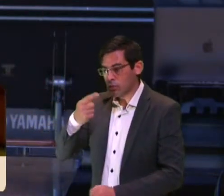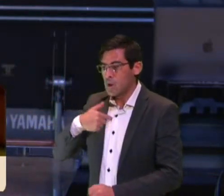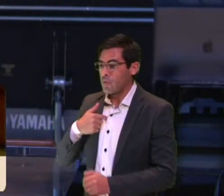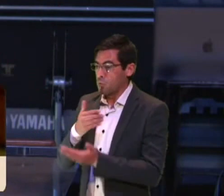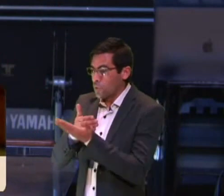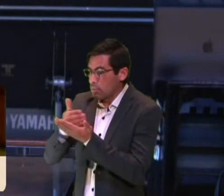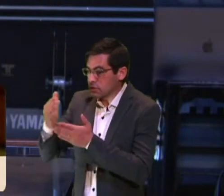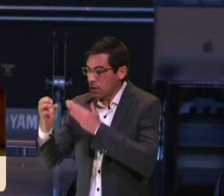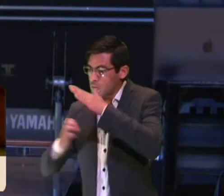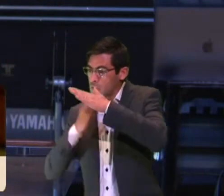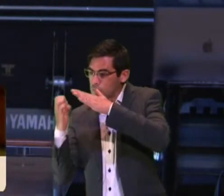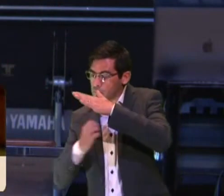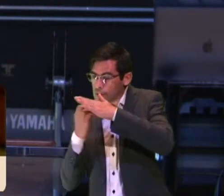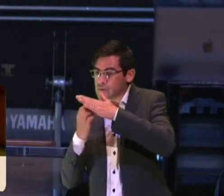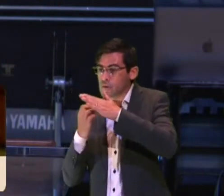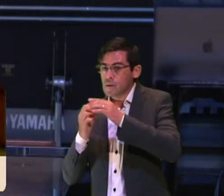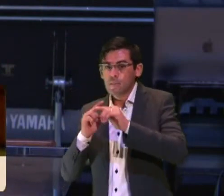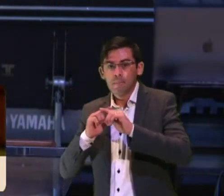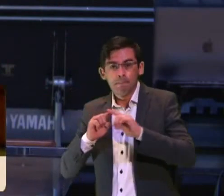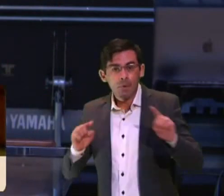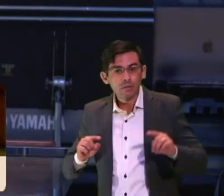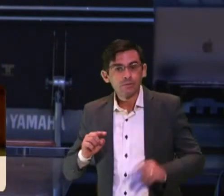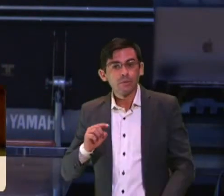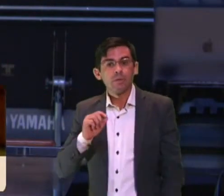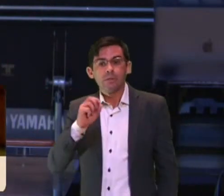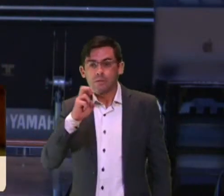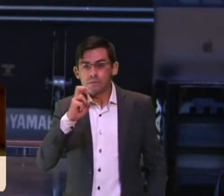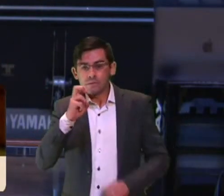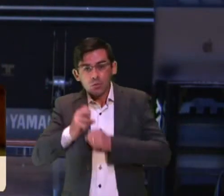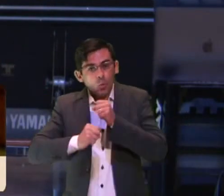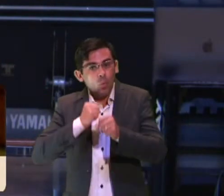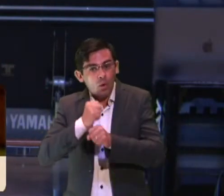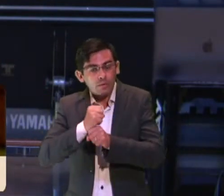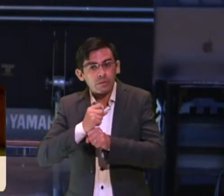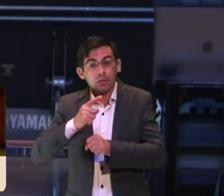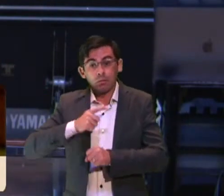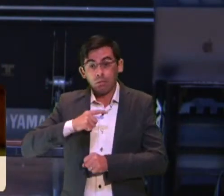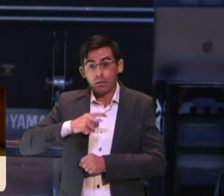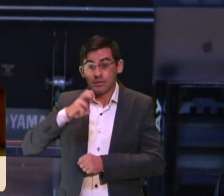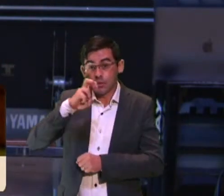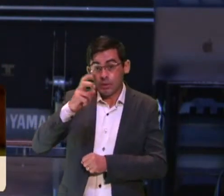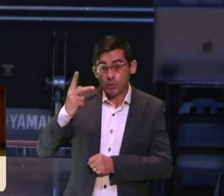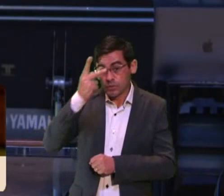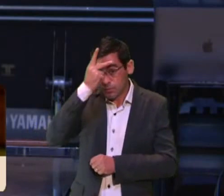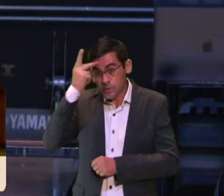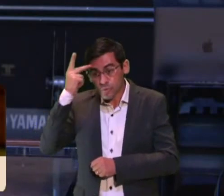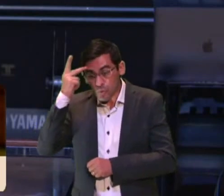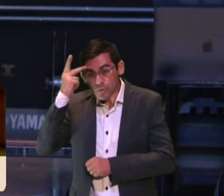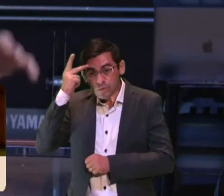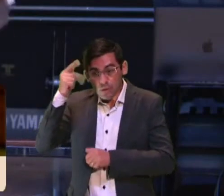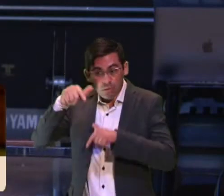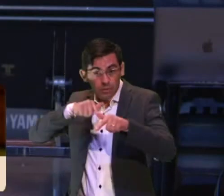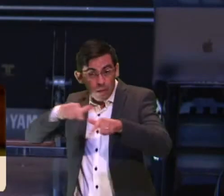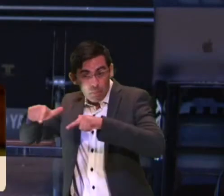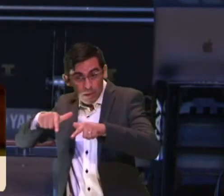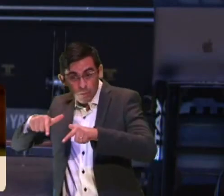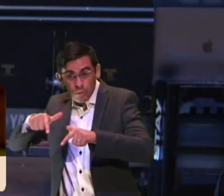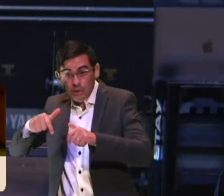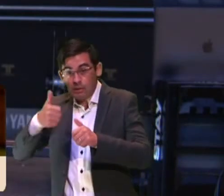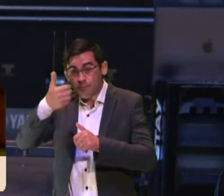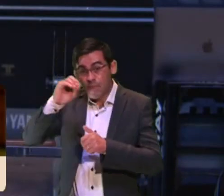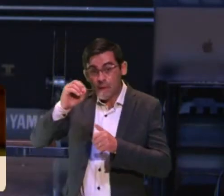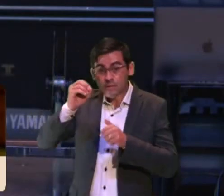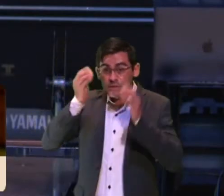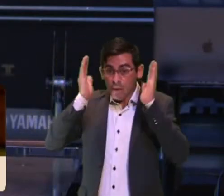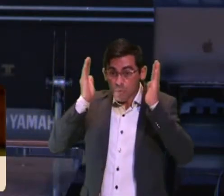Como? Mas em 5 anos, ele tinha 52 funcionários, 10 caminhões e